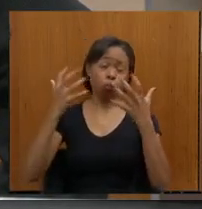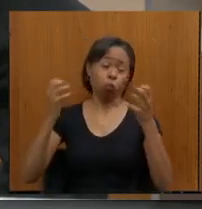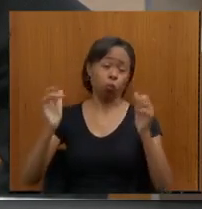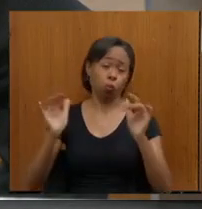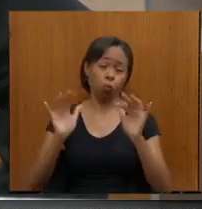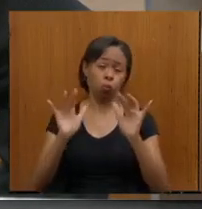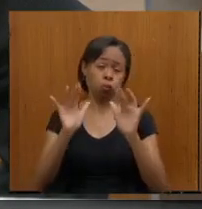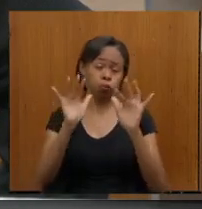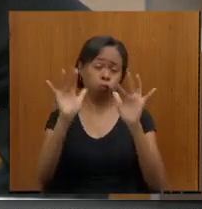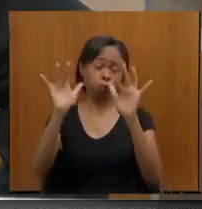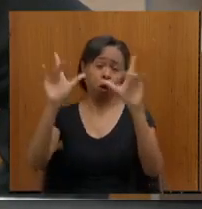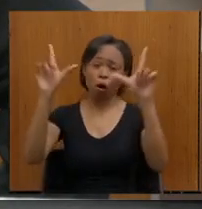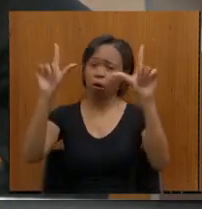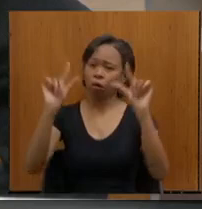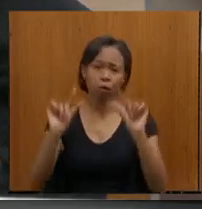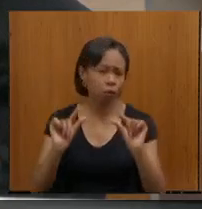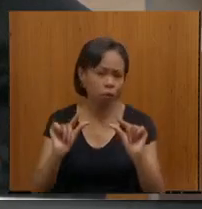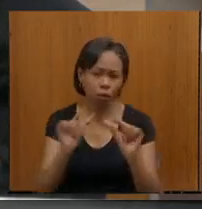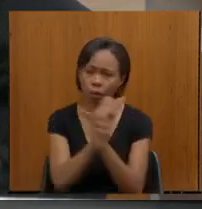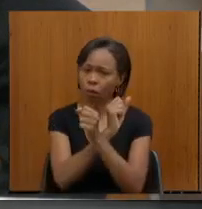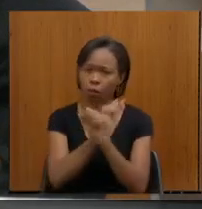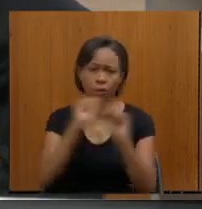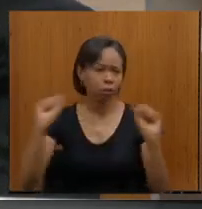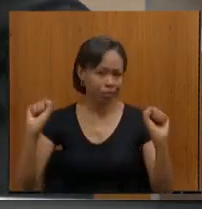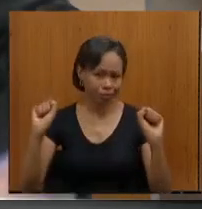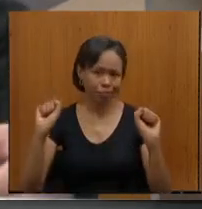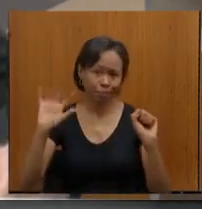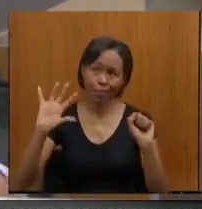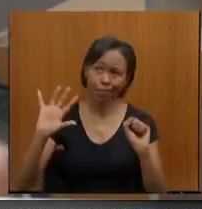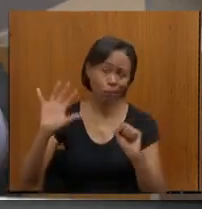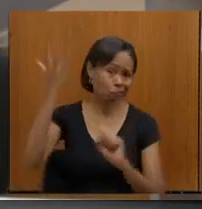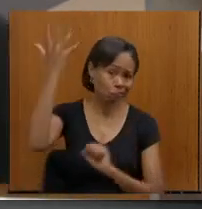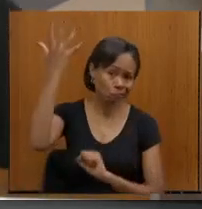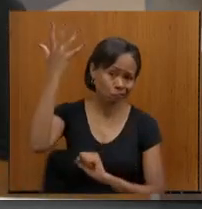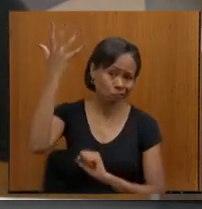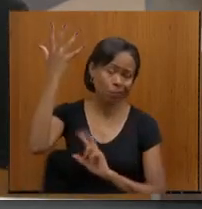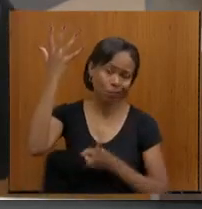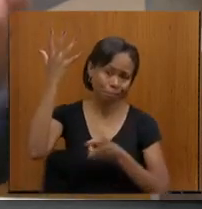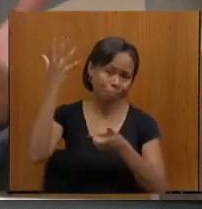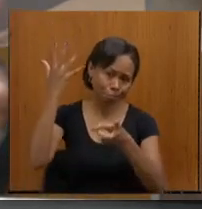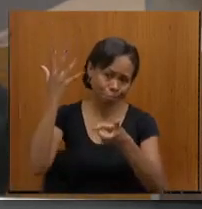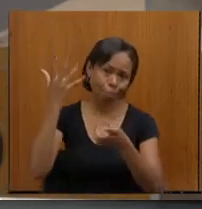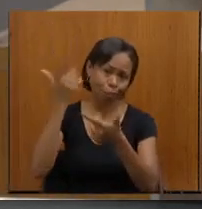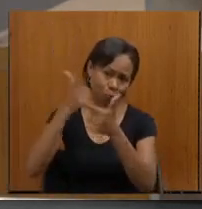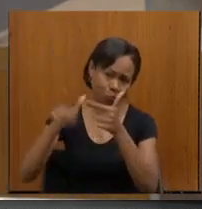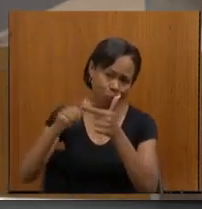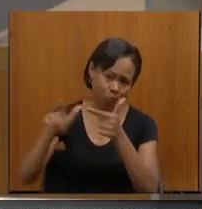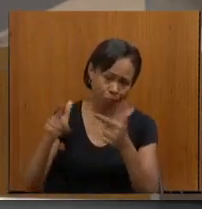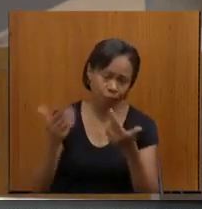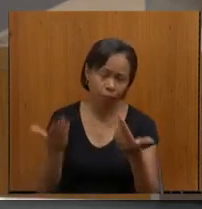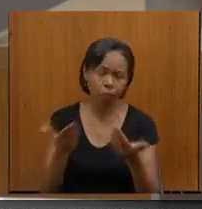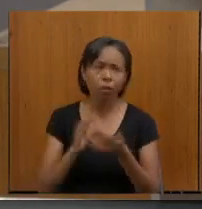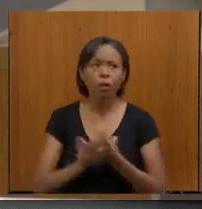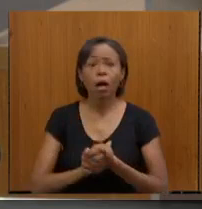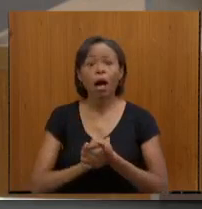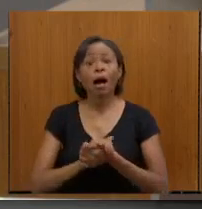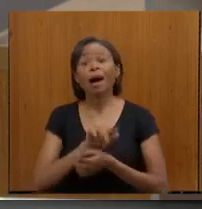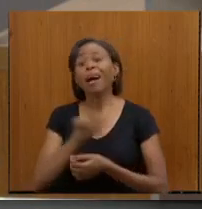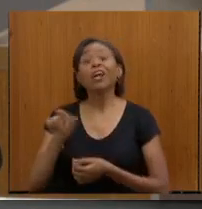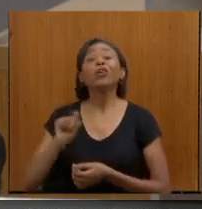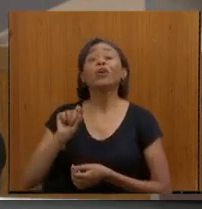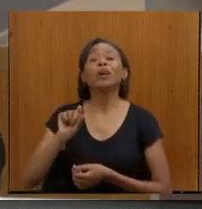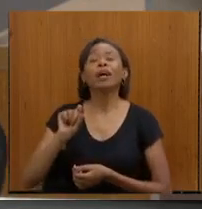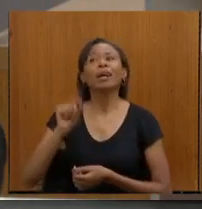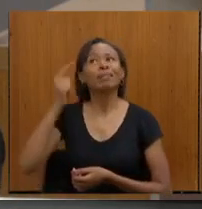diminuir os efeitos das mudanças climáticas e aí ressuscitarão um velho conhecido da ciência que é o